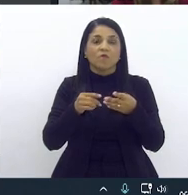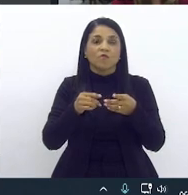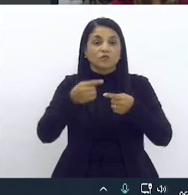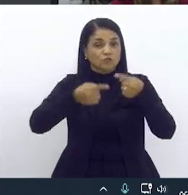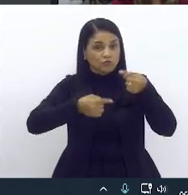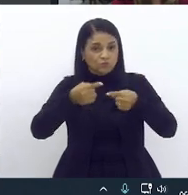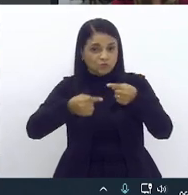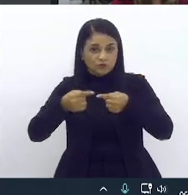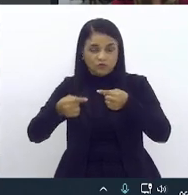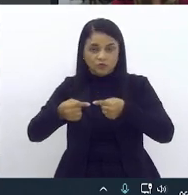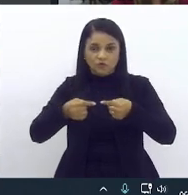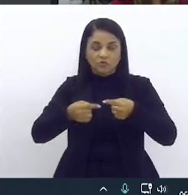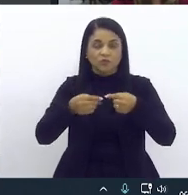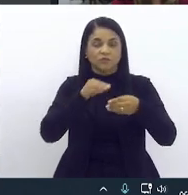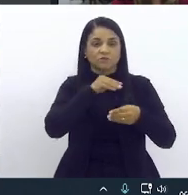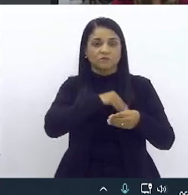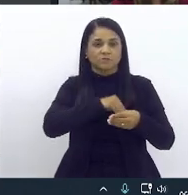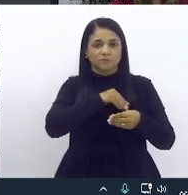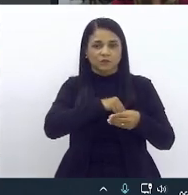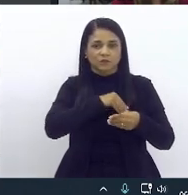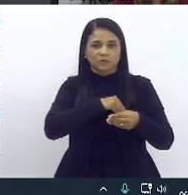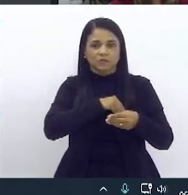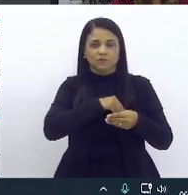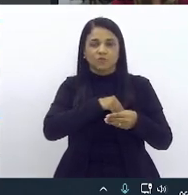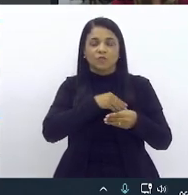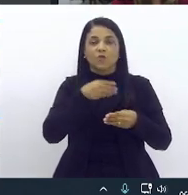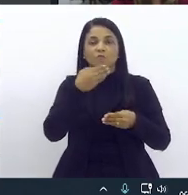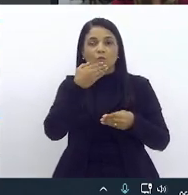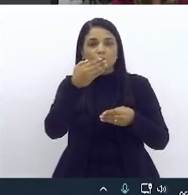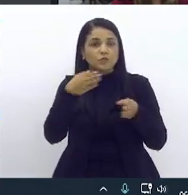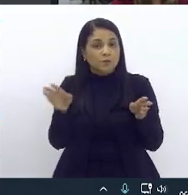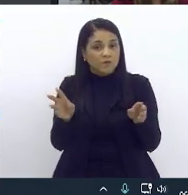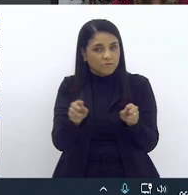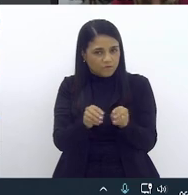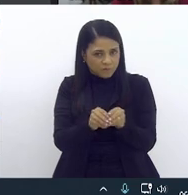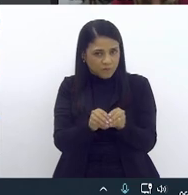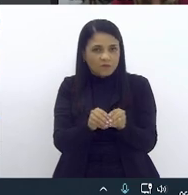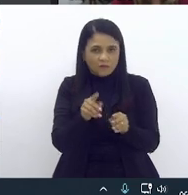Discutir o piso. Pedir conclusão, professor.